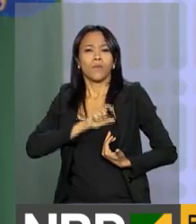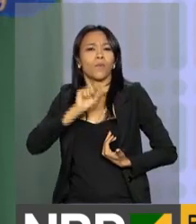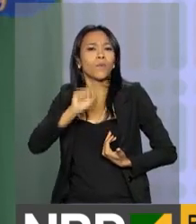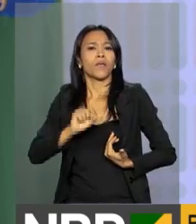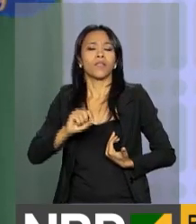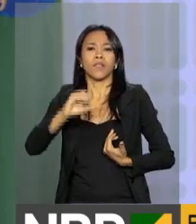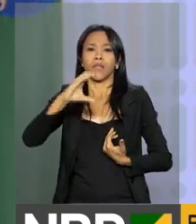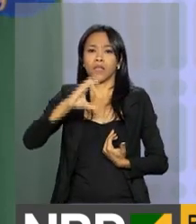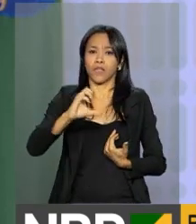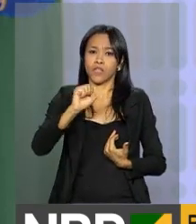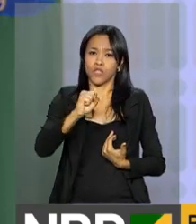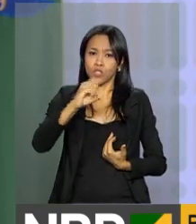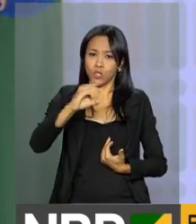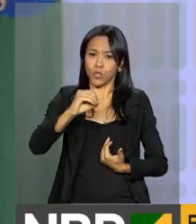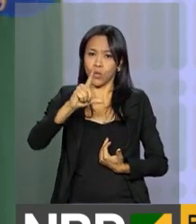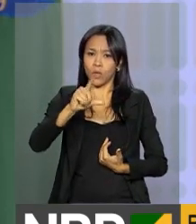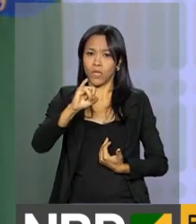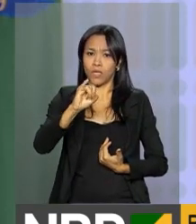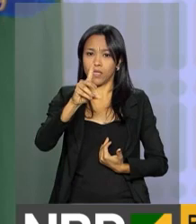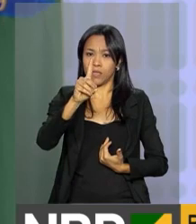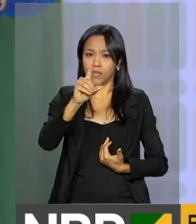muitas pessoas só pensam em si,